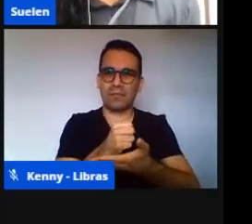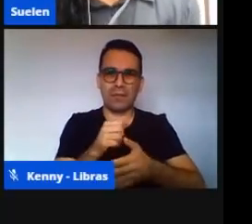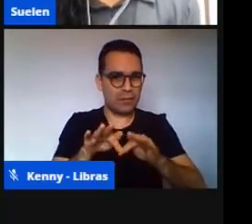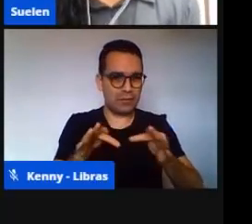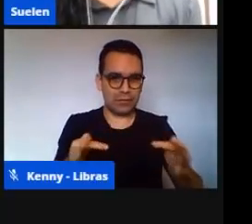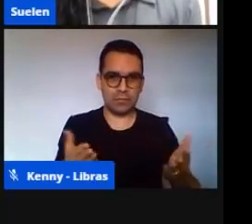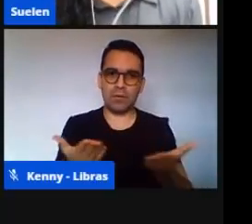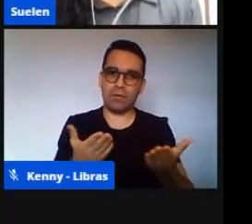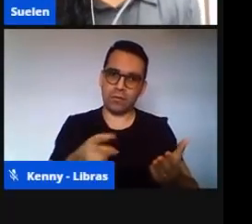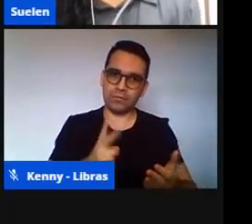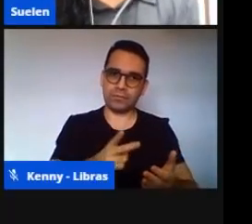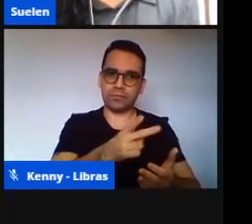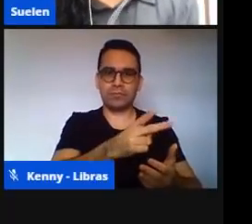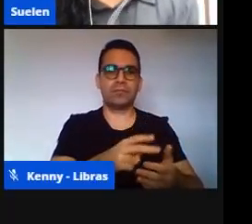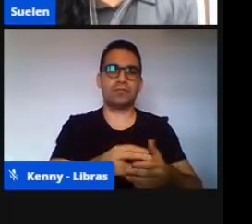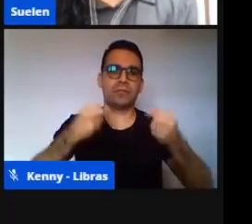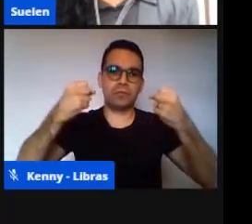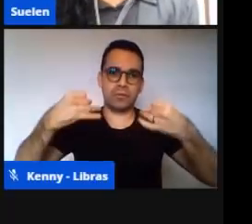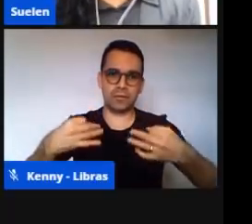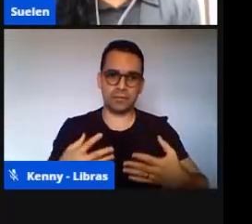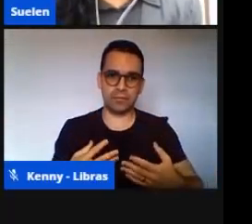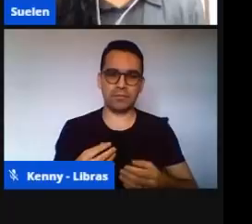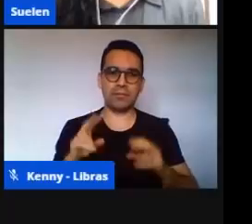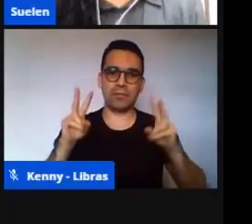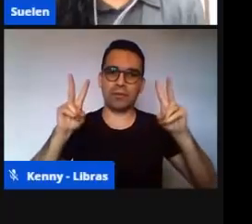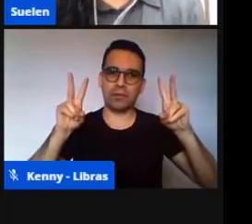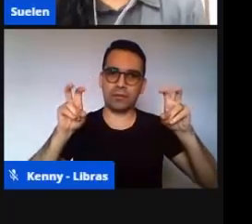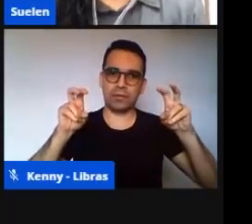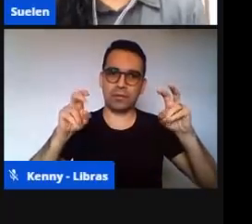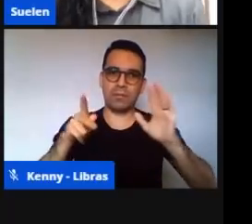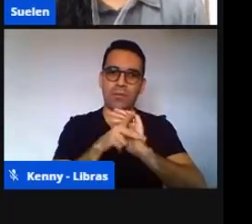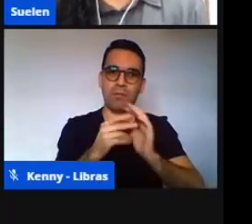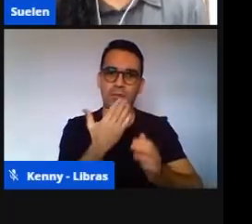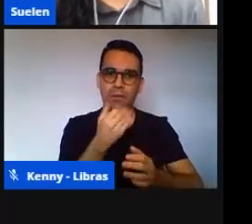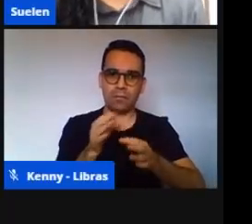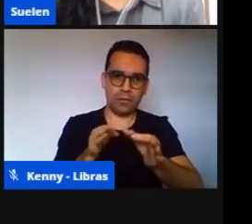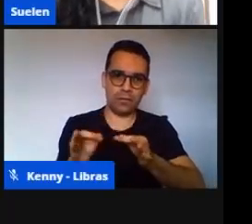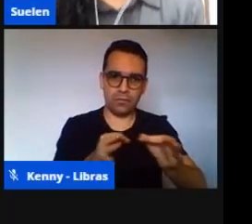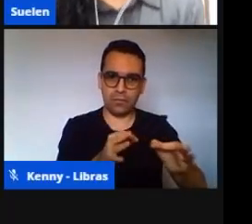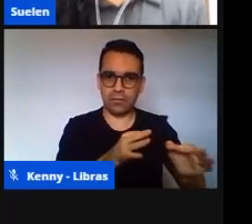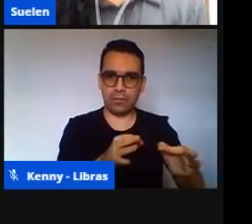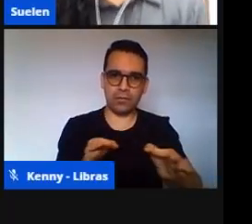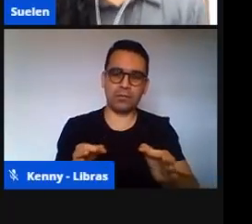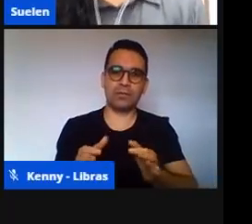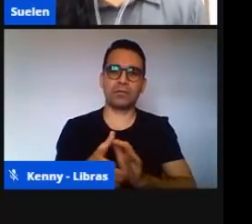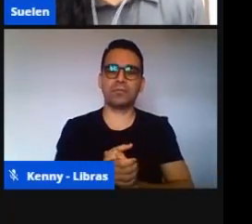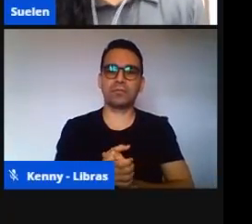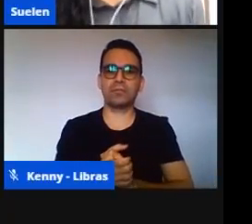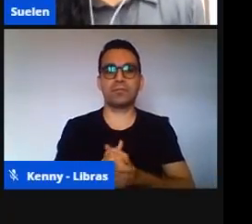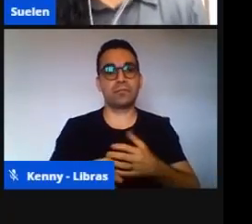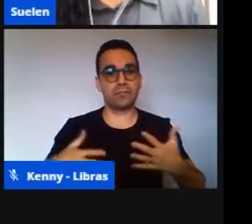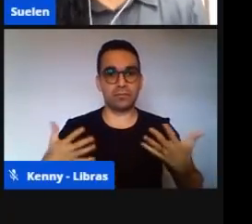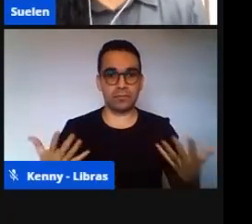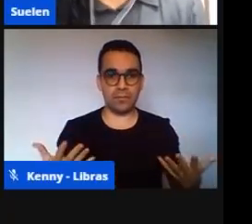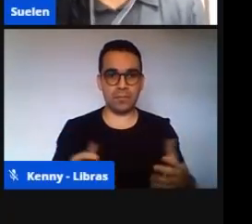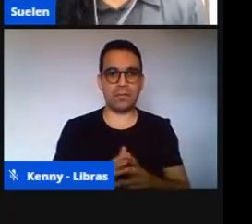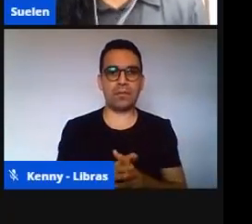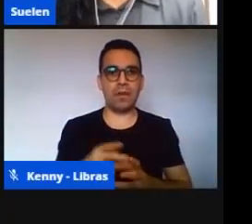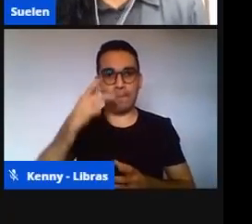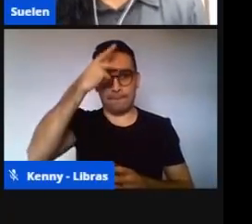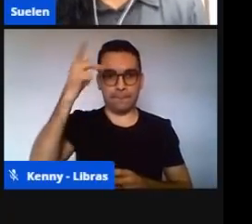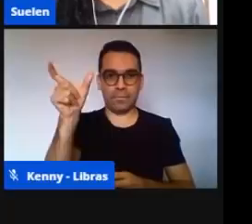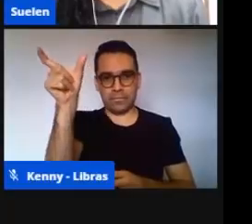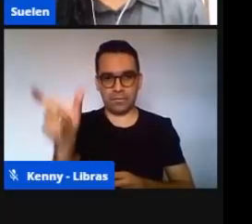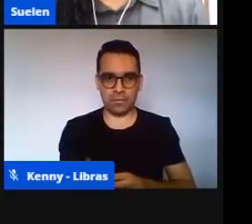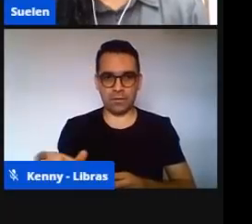eu vou dar continuidade falando sobre manipulação dos alimentos. Então, o manipulador de